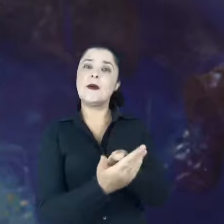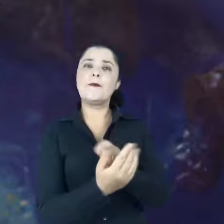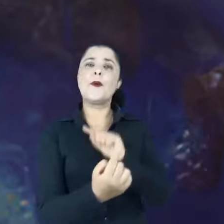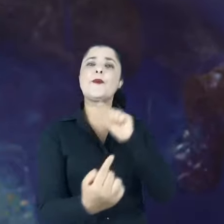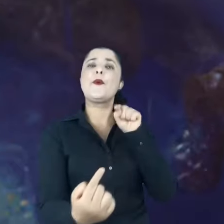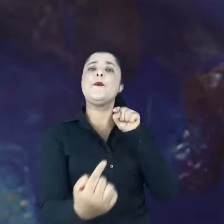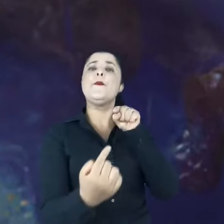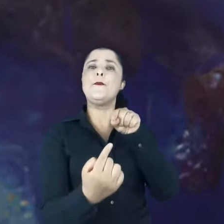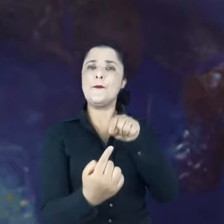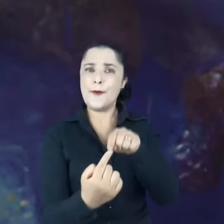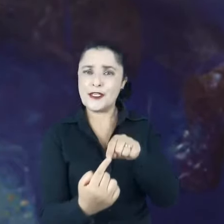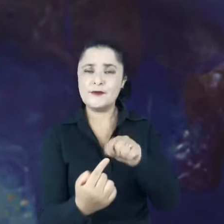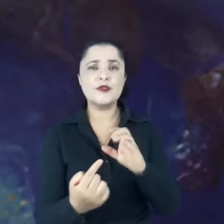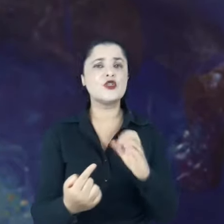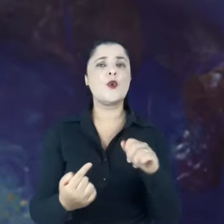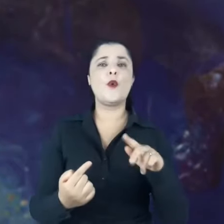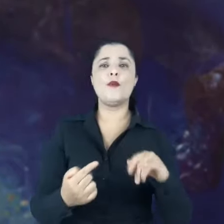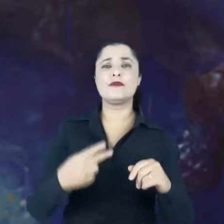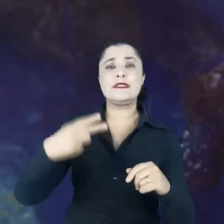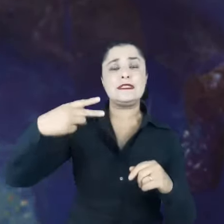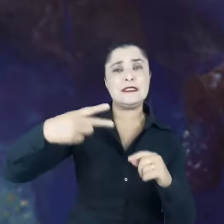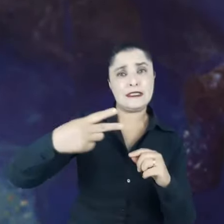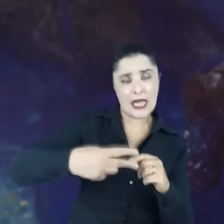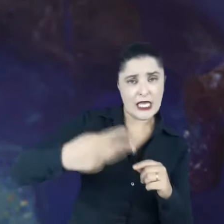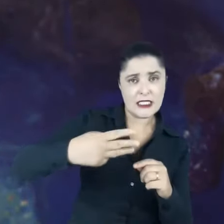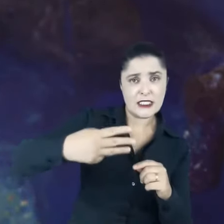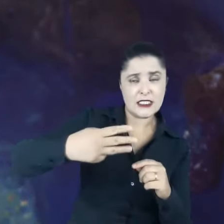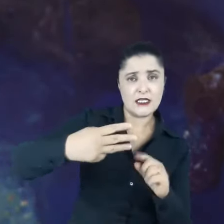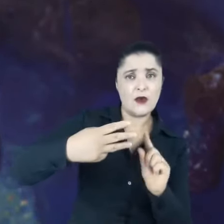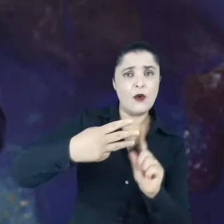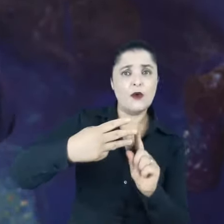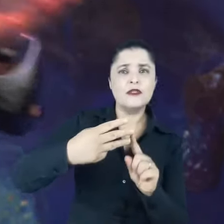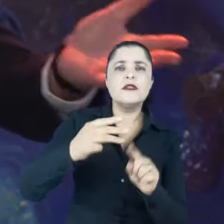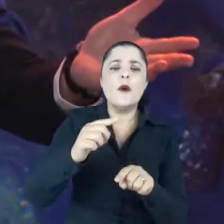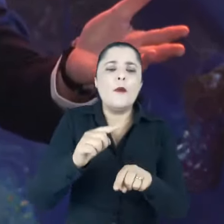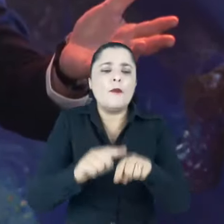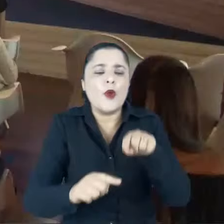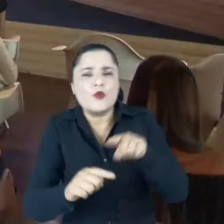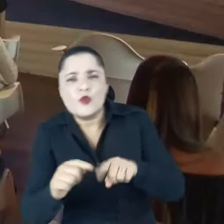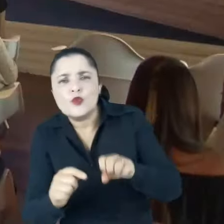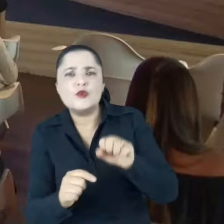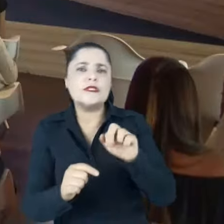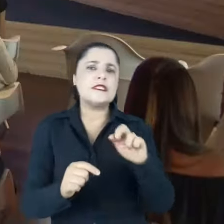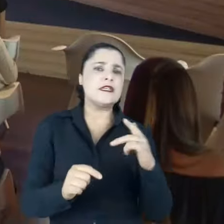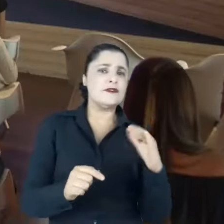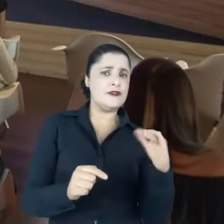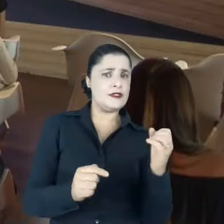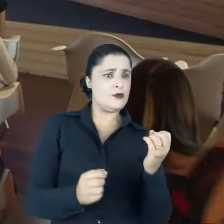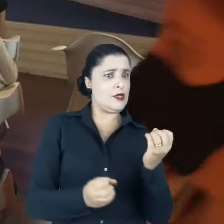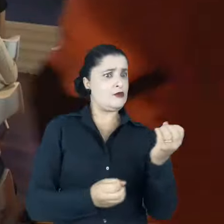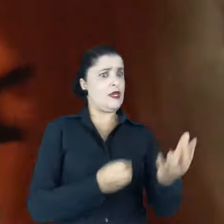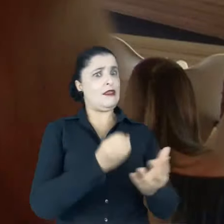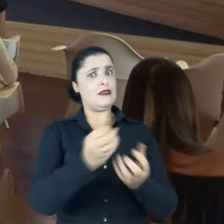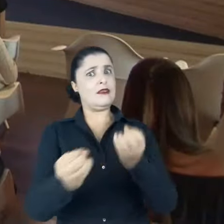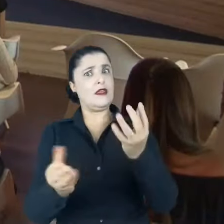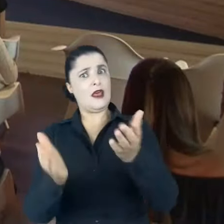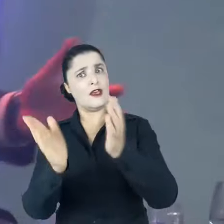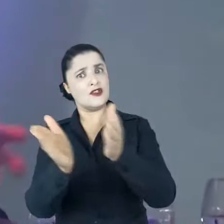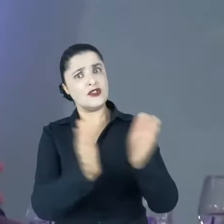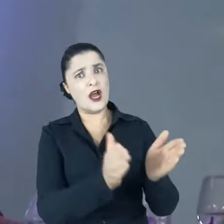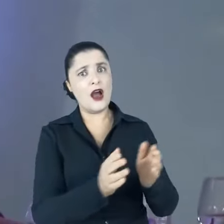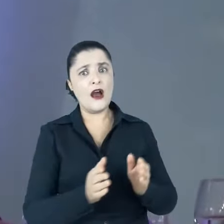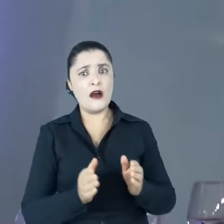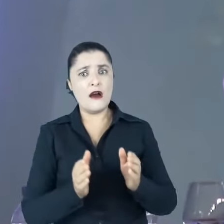3. E por que para o escopo 3? São produtos e serviços que eu já entreguei. São a frota circulante que está